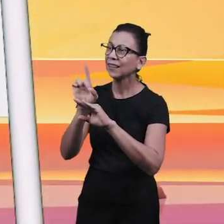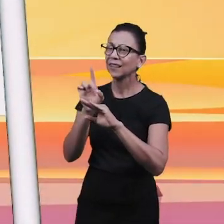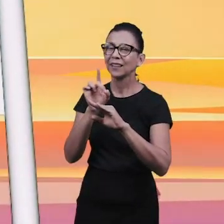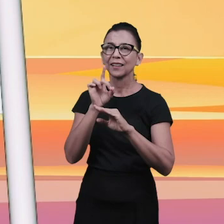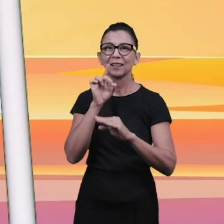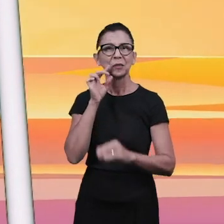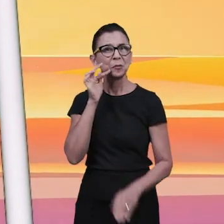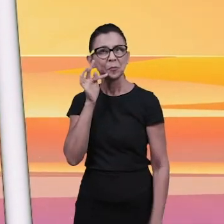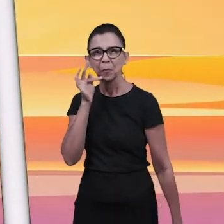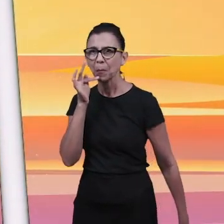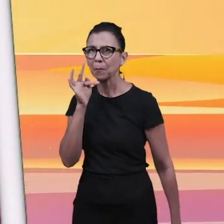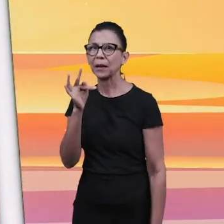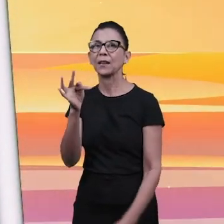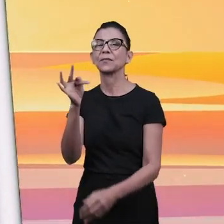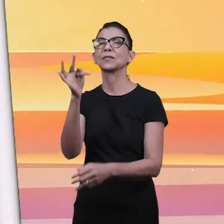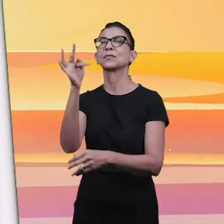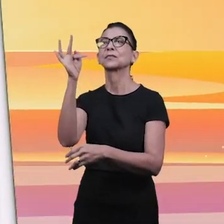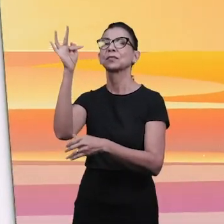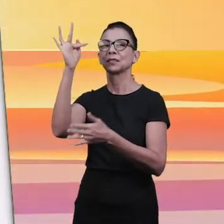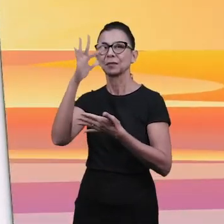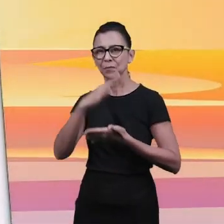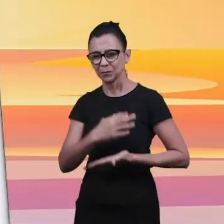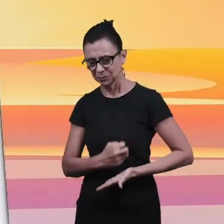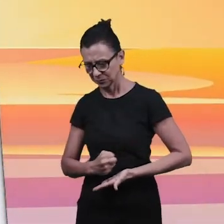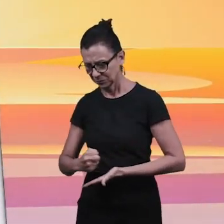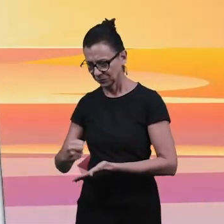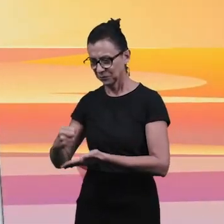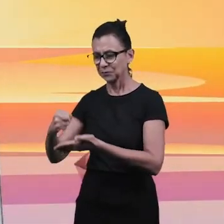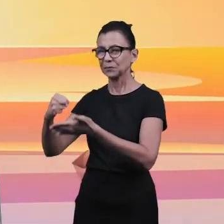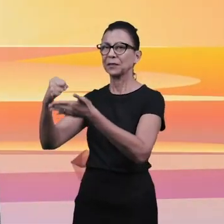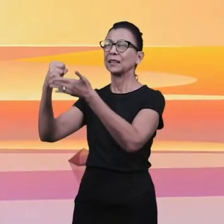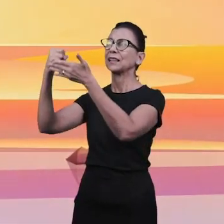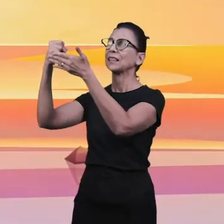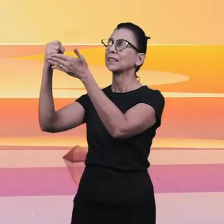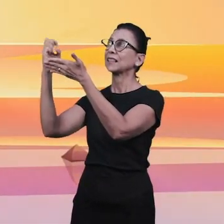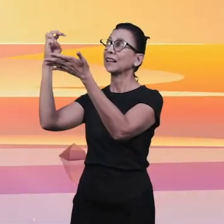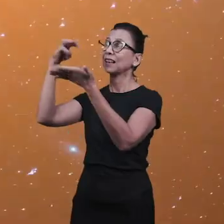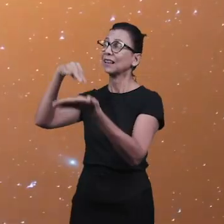Breve vem nos buscar.